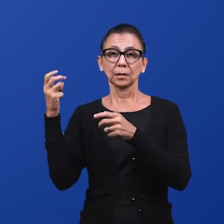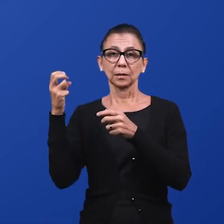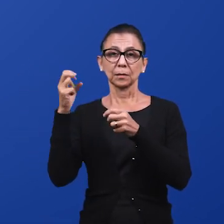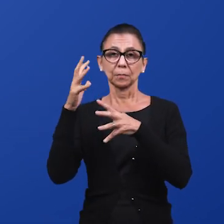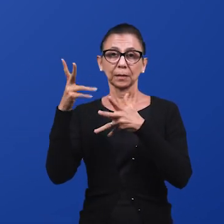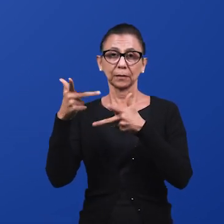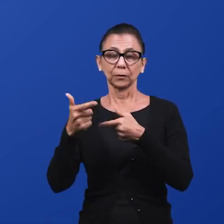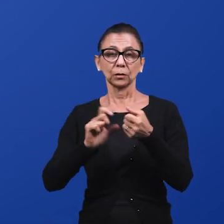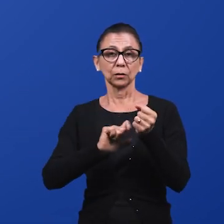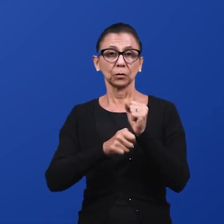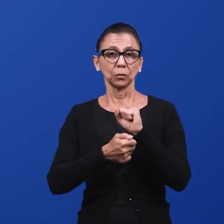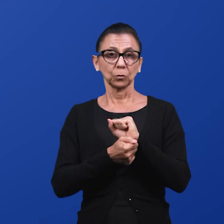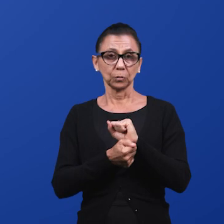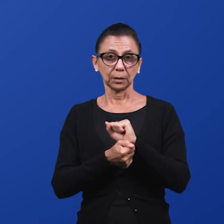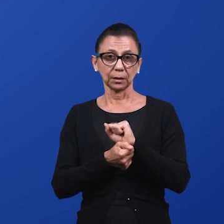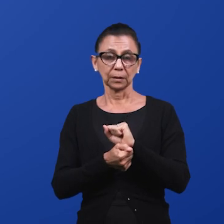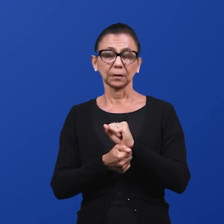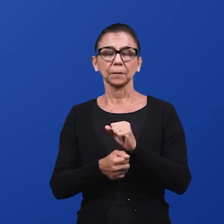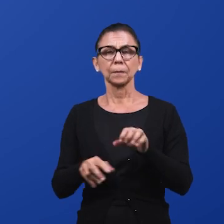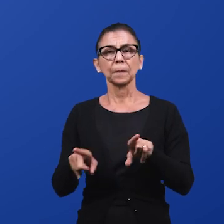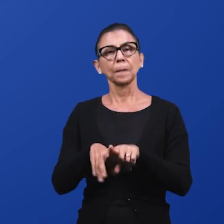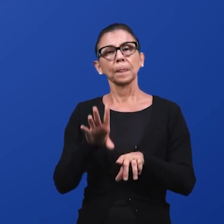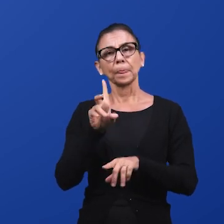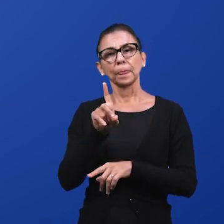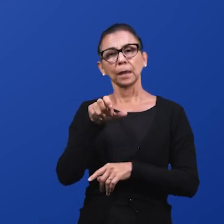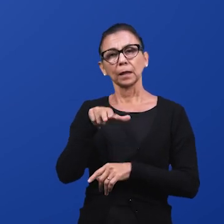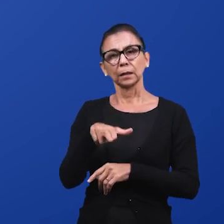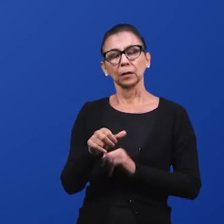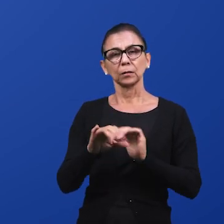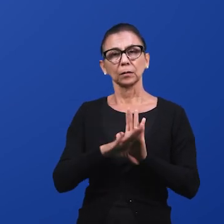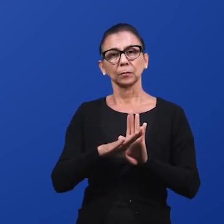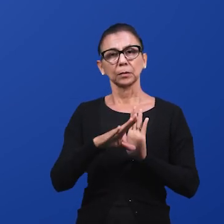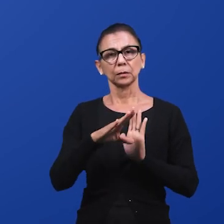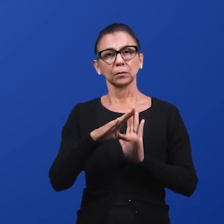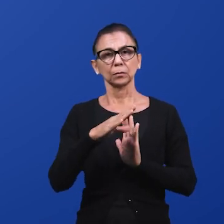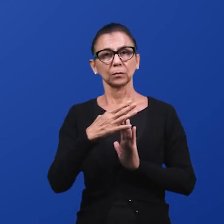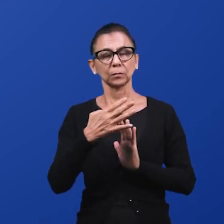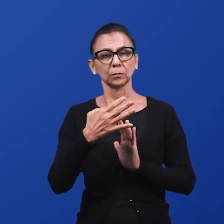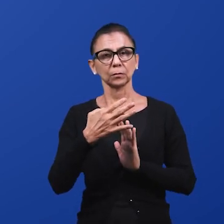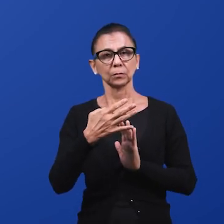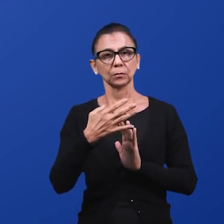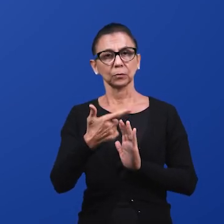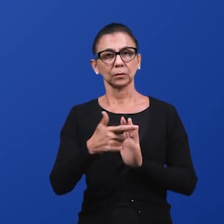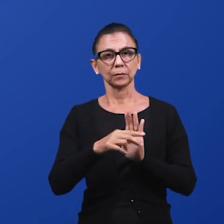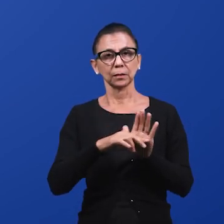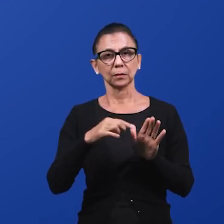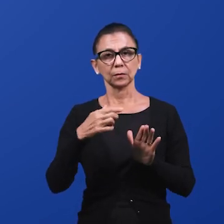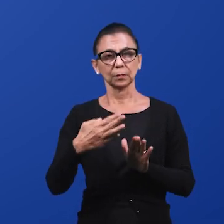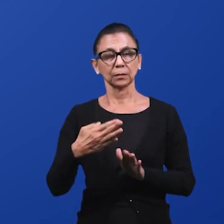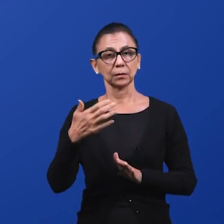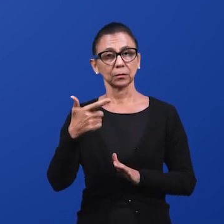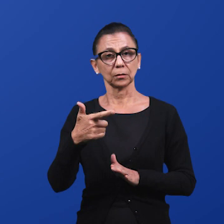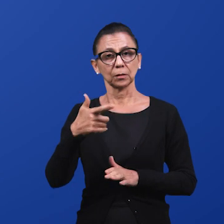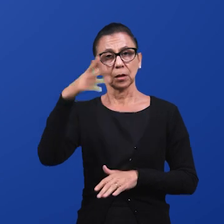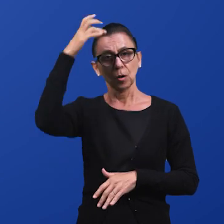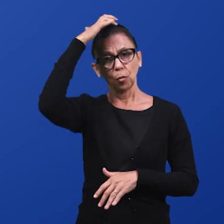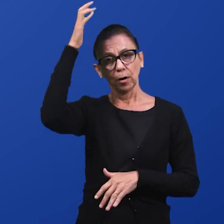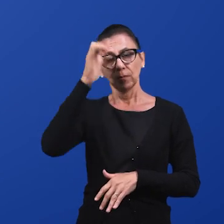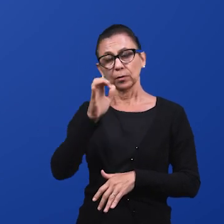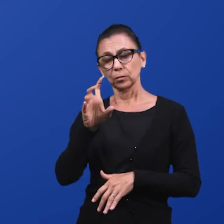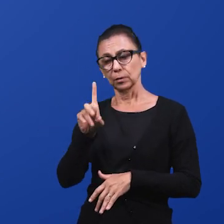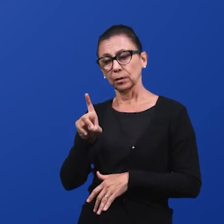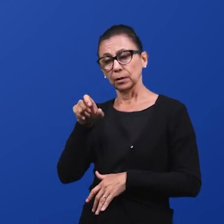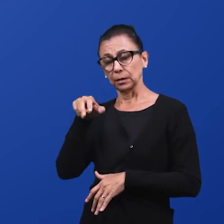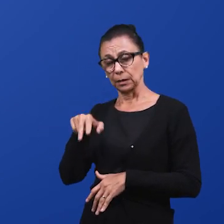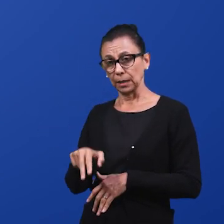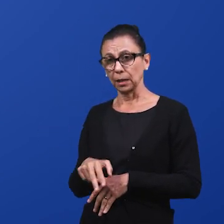E também no livro de Daniel, no capítulo 2, versículo 47, que nos diz: Disse o rei a Daniel: certamente o